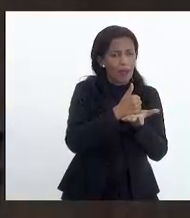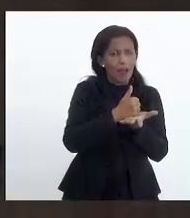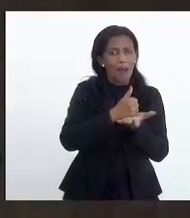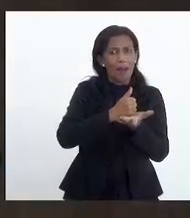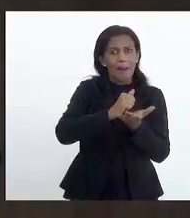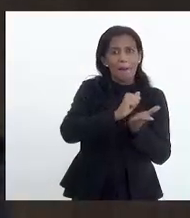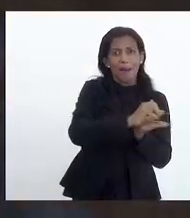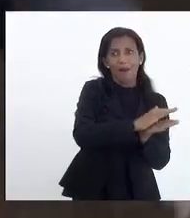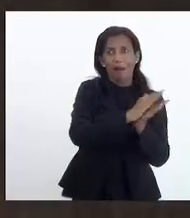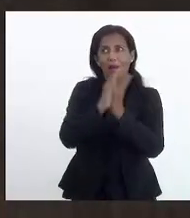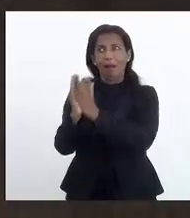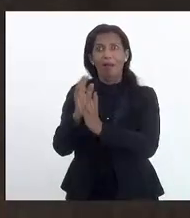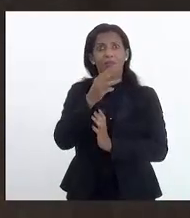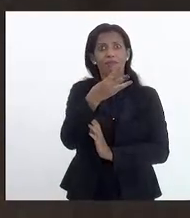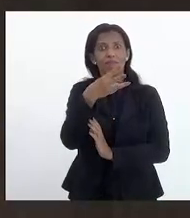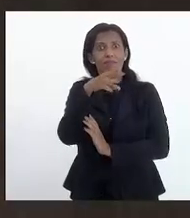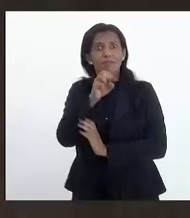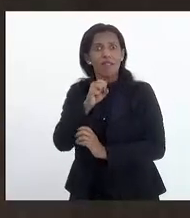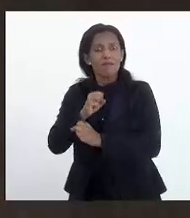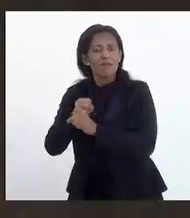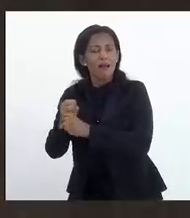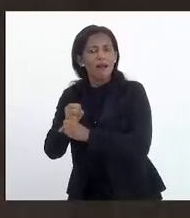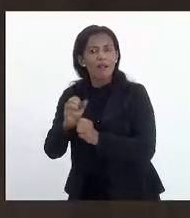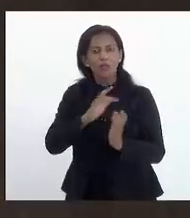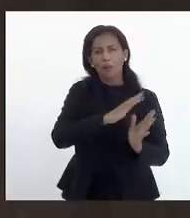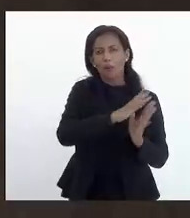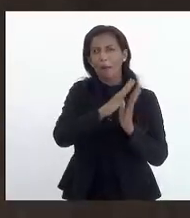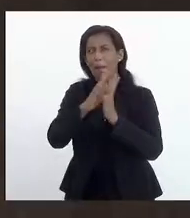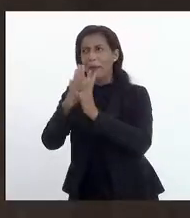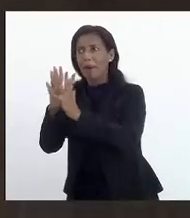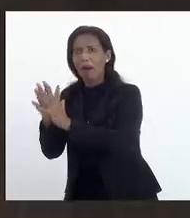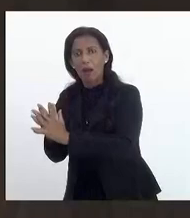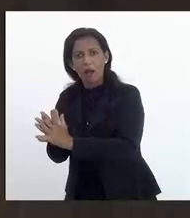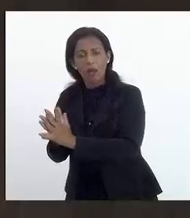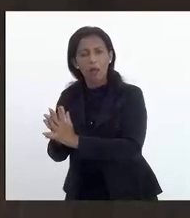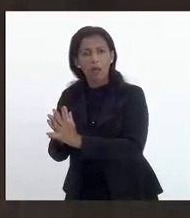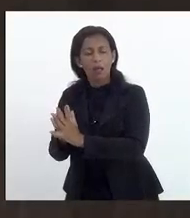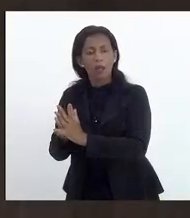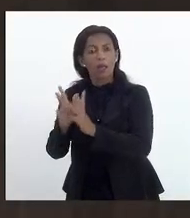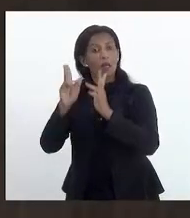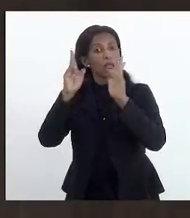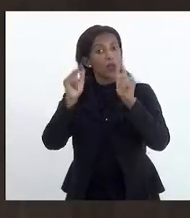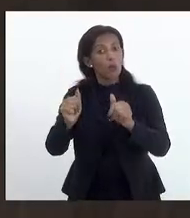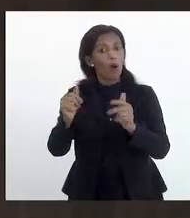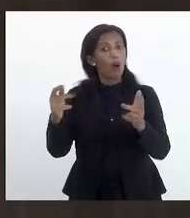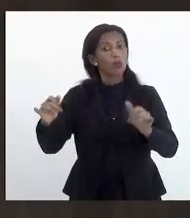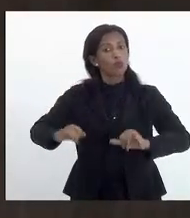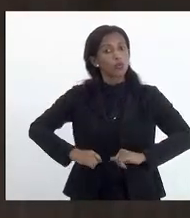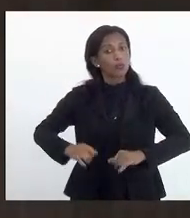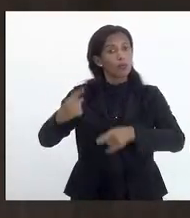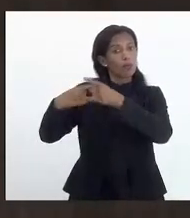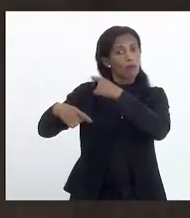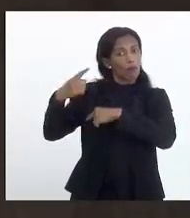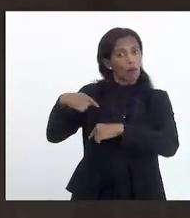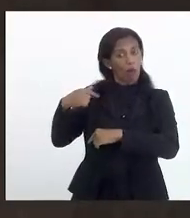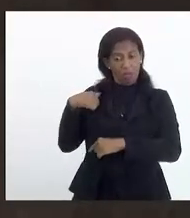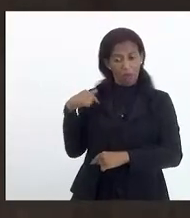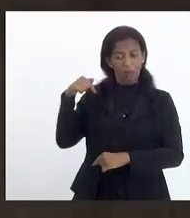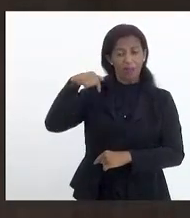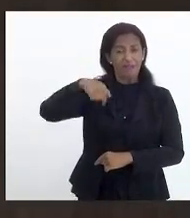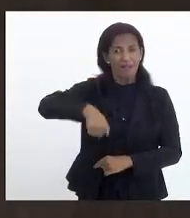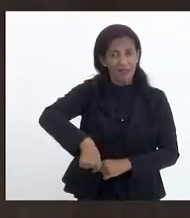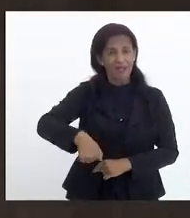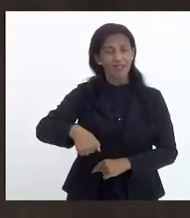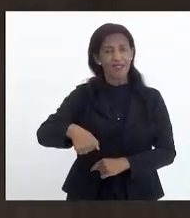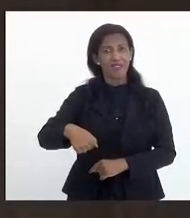esse Estado sofresse o que sofreu há pouco tempo atrás, enquanto eu estava na oposição desta casa, e esta casa estava cercada